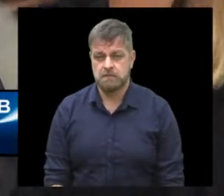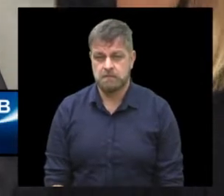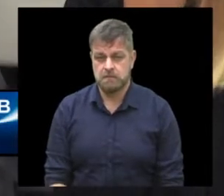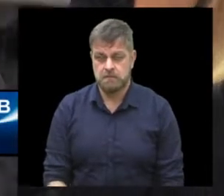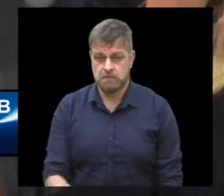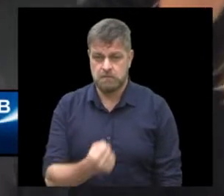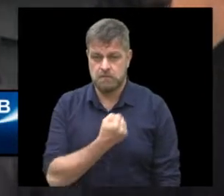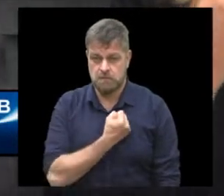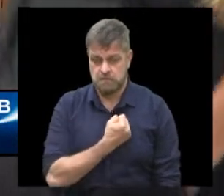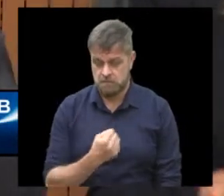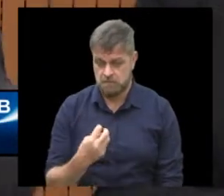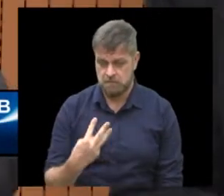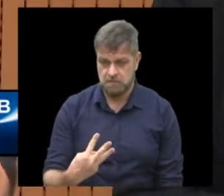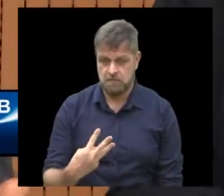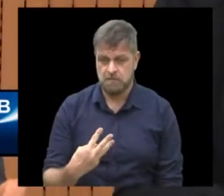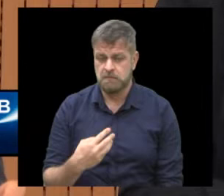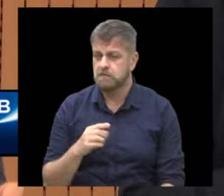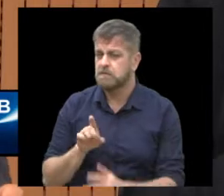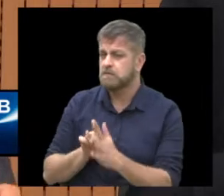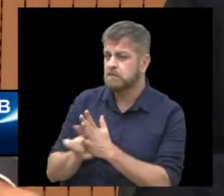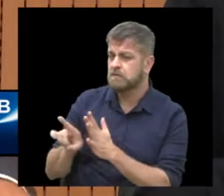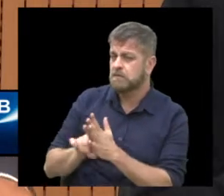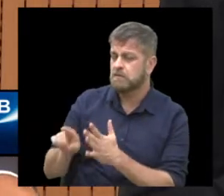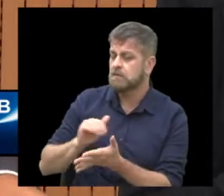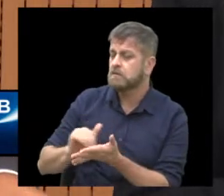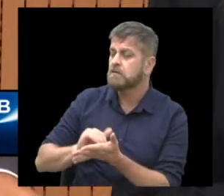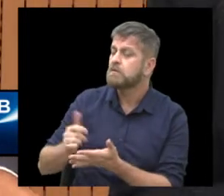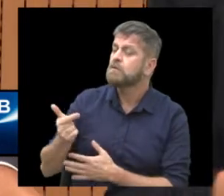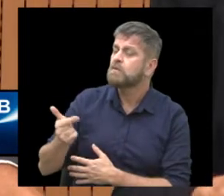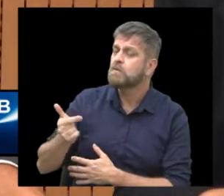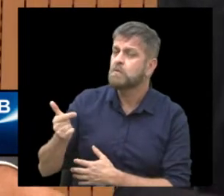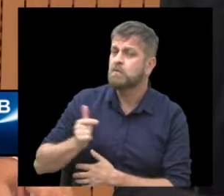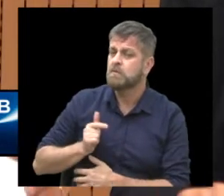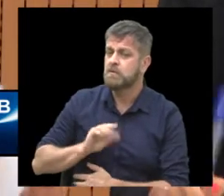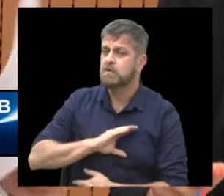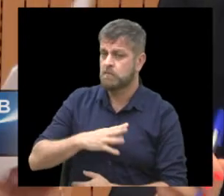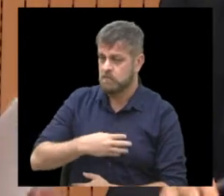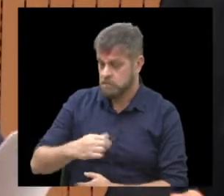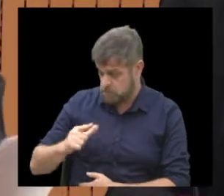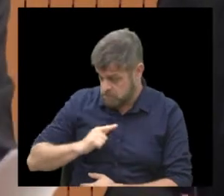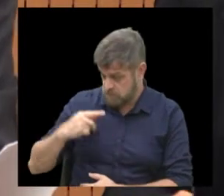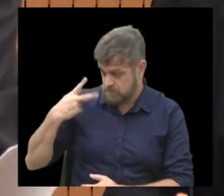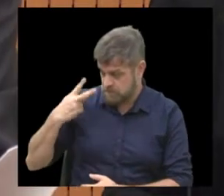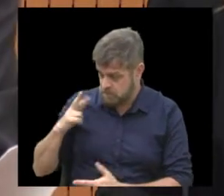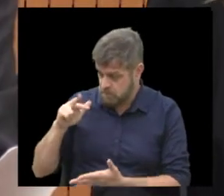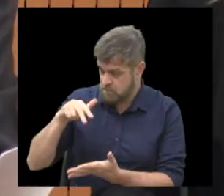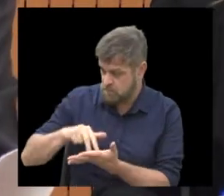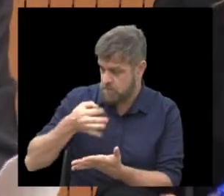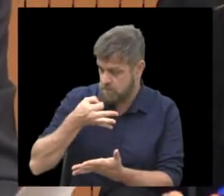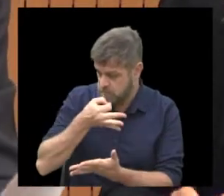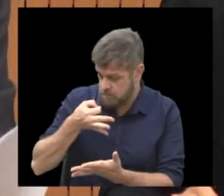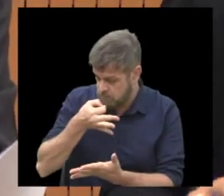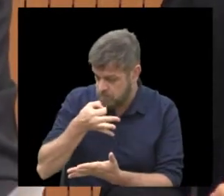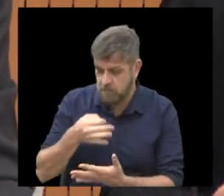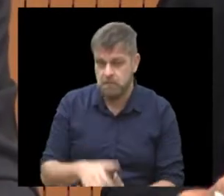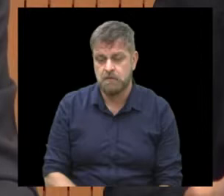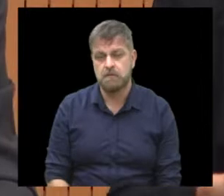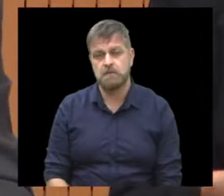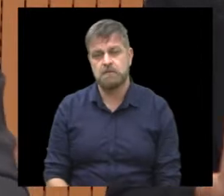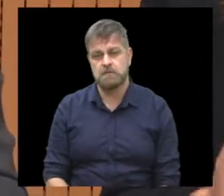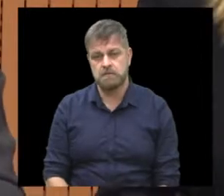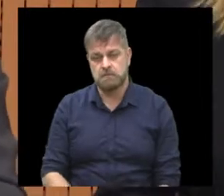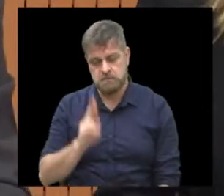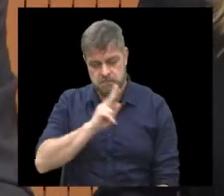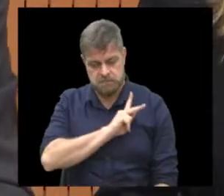Item 3. Indago do segundo secretário, o vereador Campos Filho, se há vereadores inscritos no pequeno expediente. Pois não, senhor